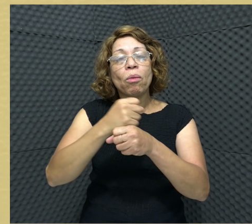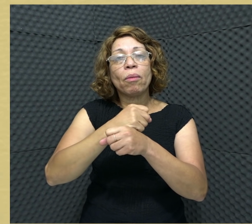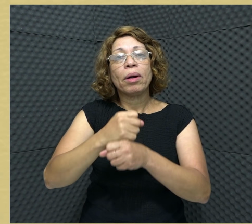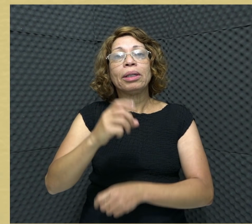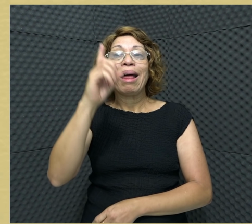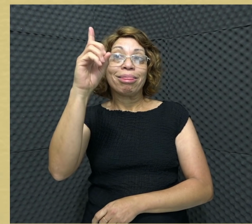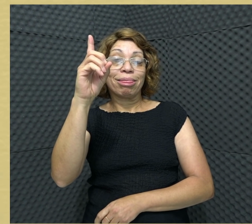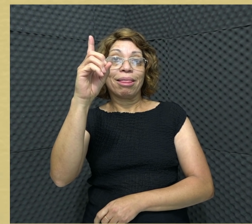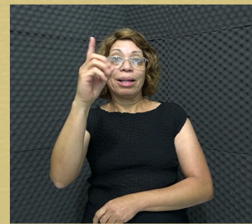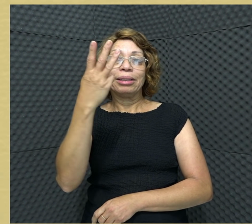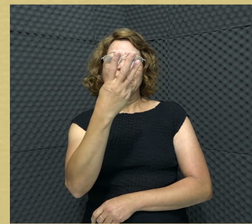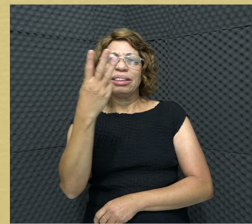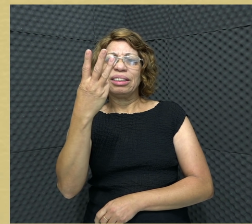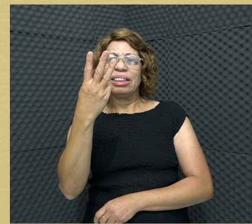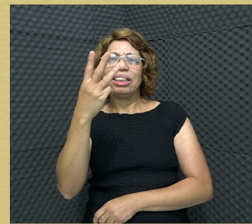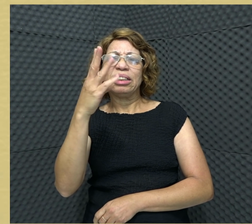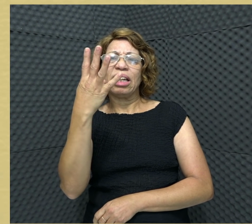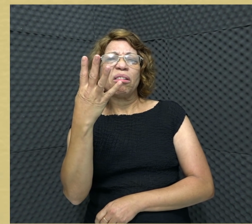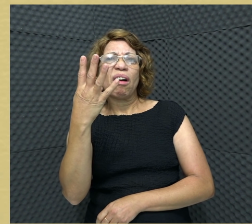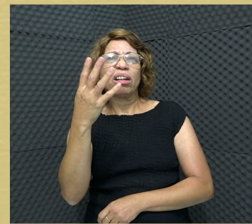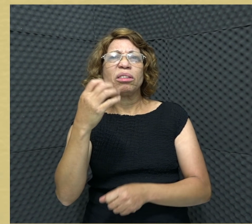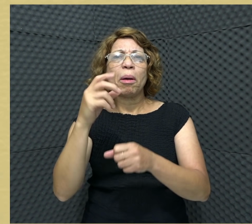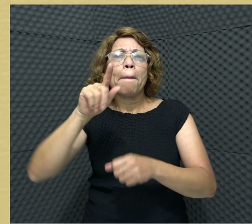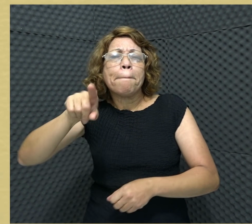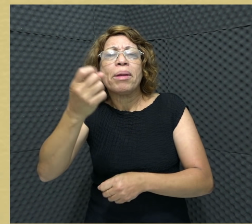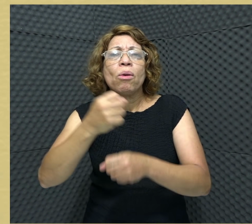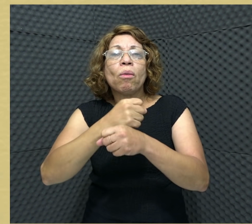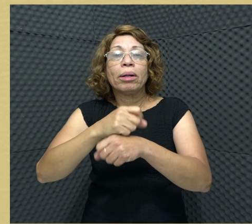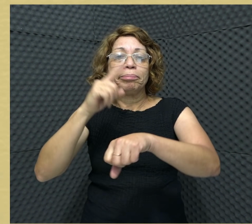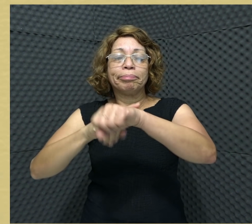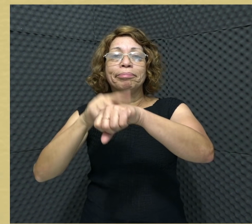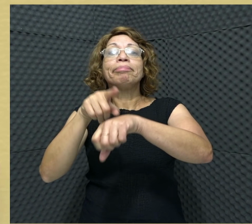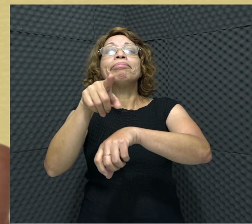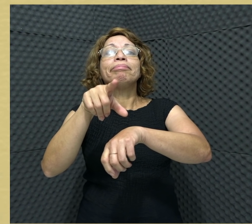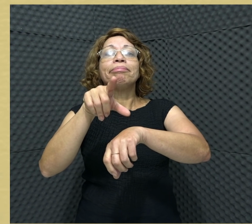mil anos. Letra D, 34